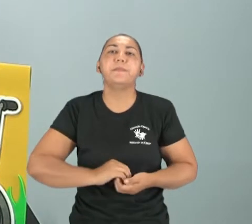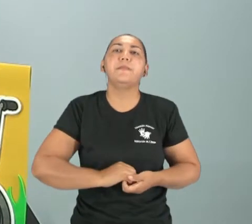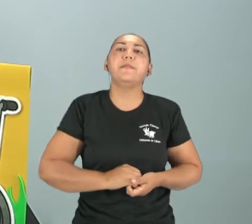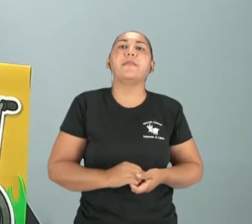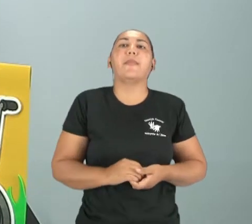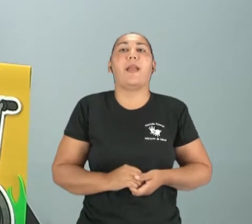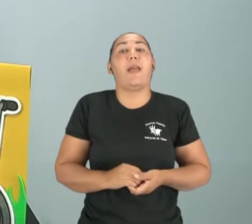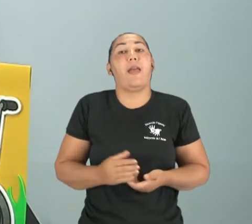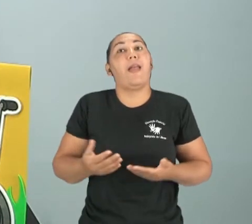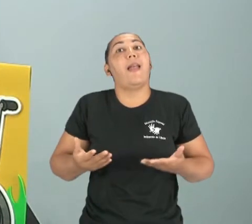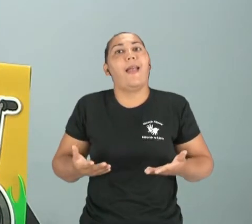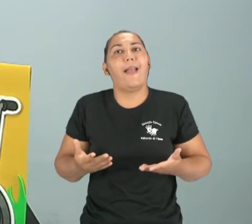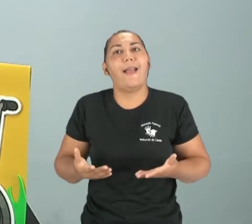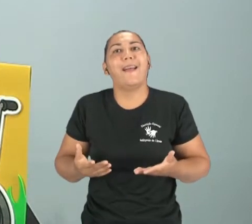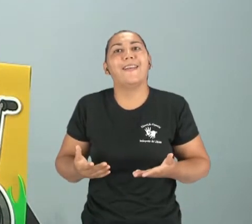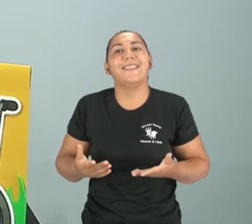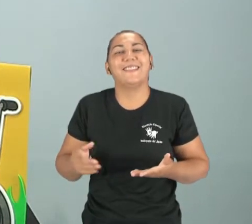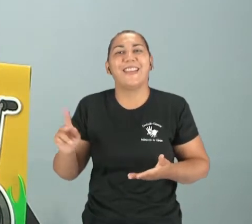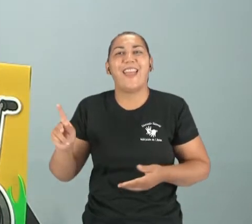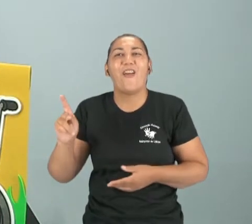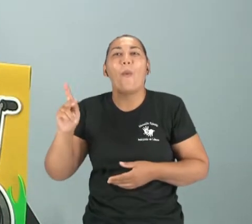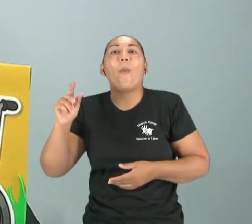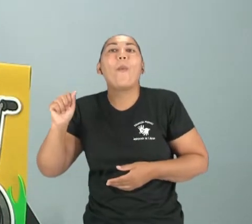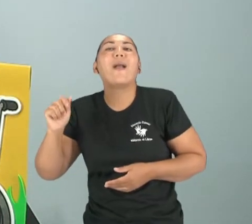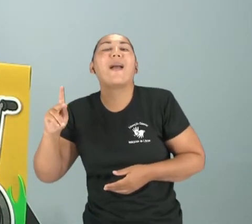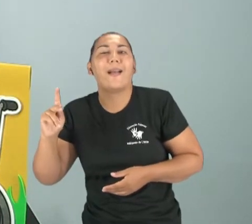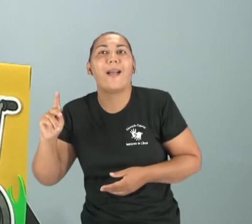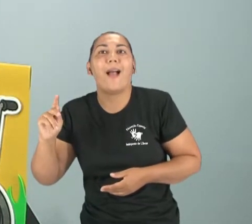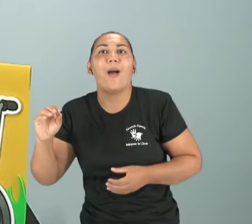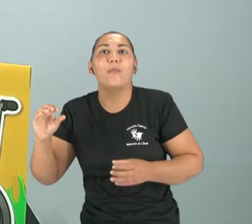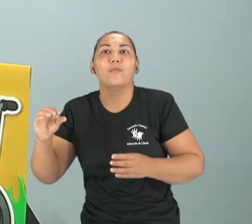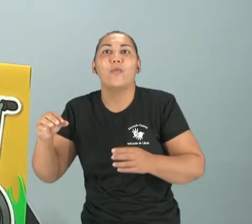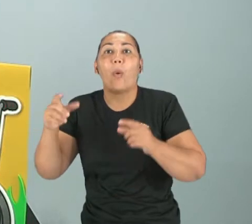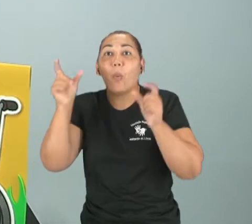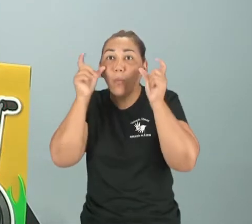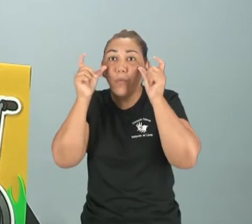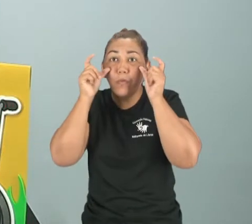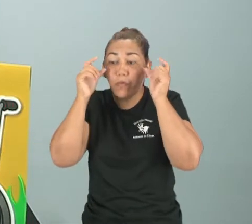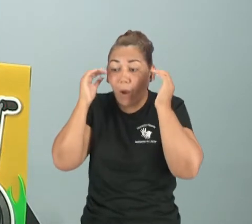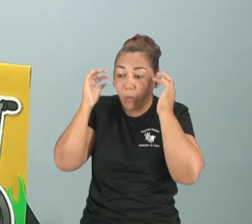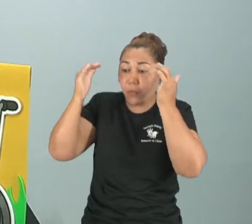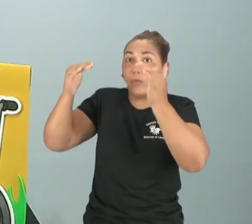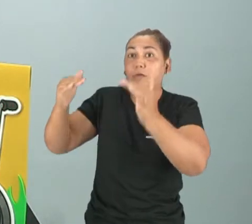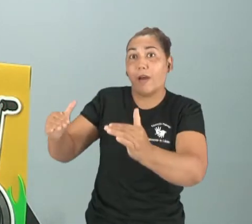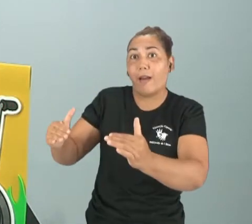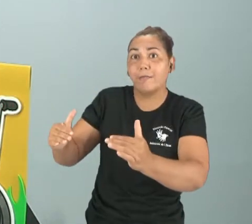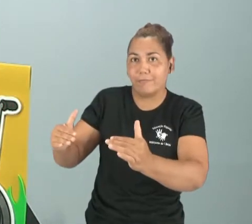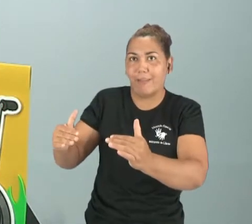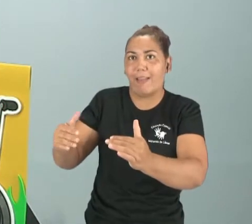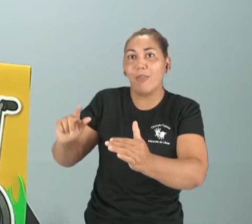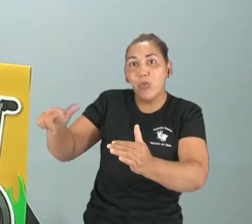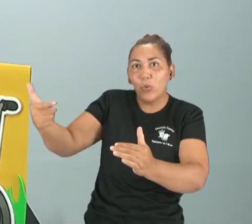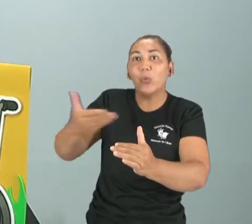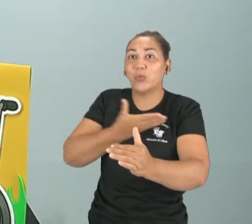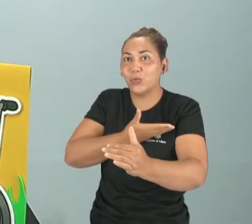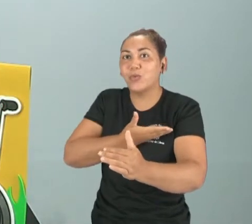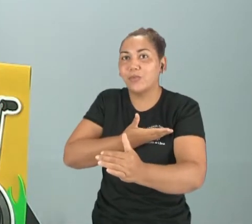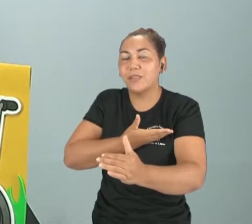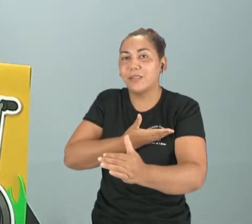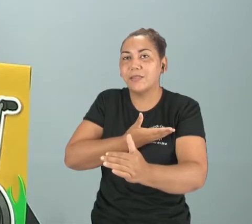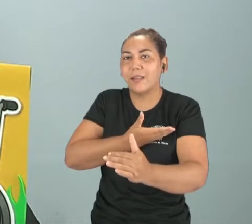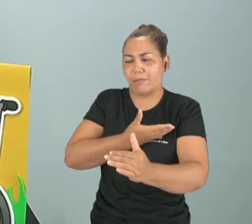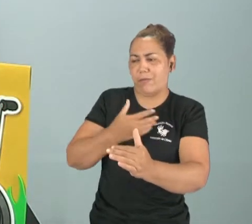já ganhou o quê? A admiração, já ganhou a atenção, pelo menos, de todos os outros coleguinhas. E eles falaram,